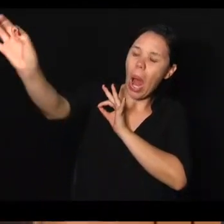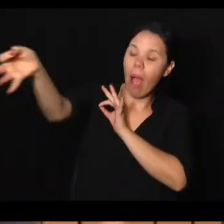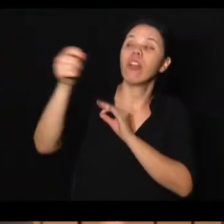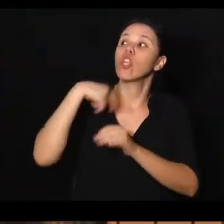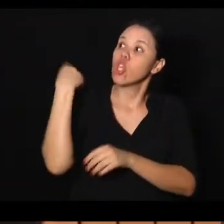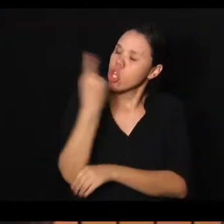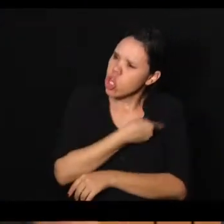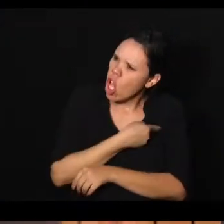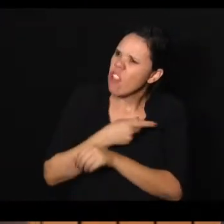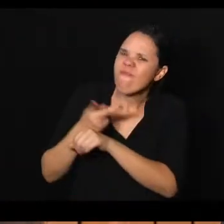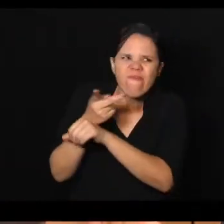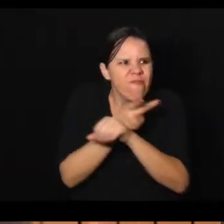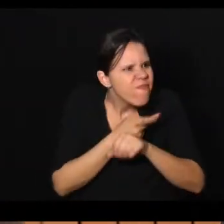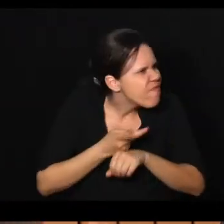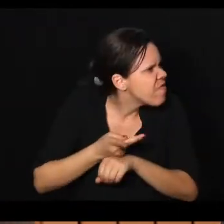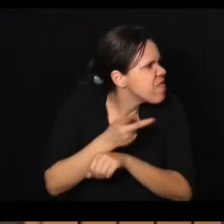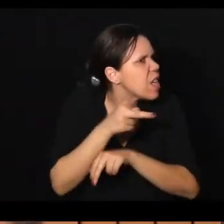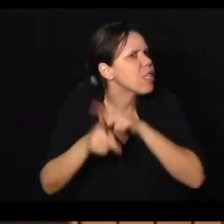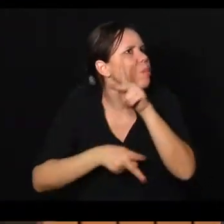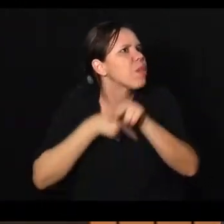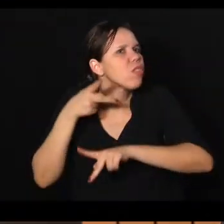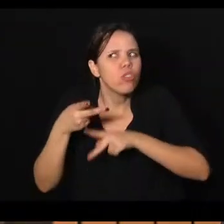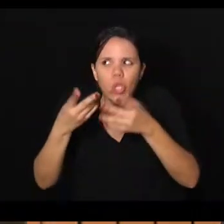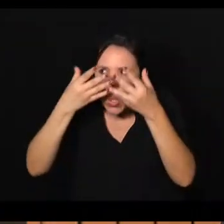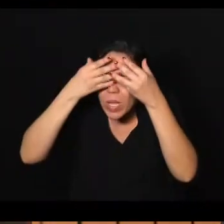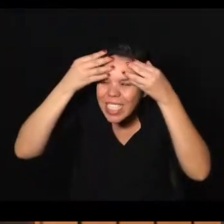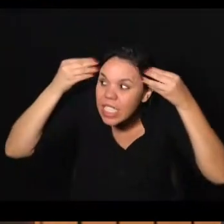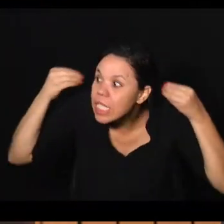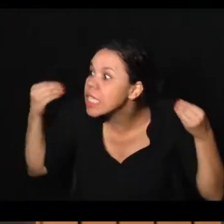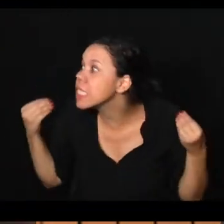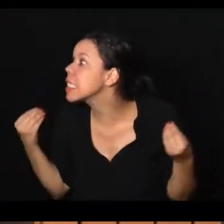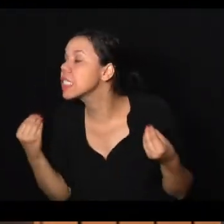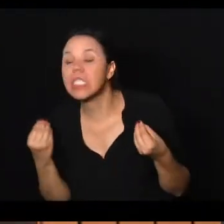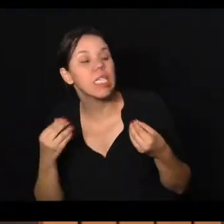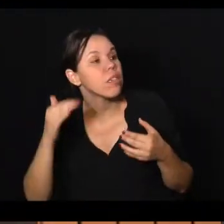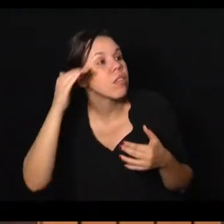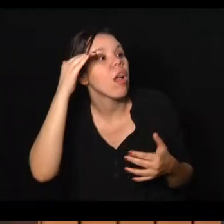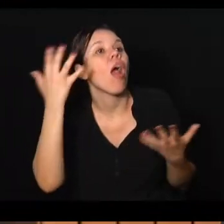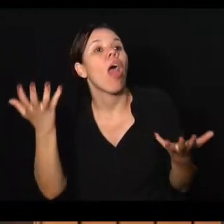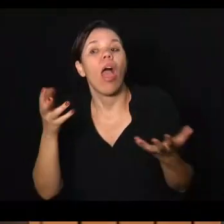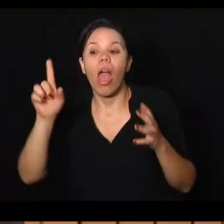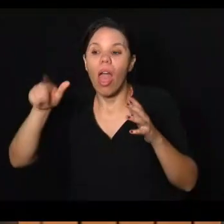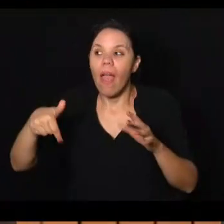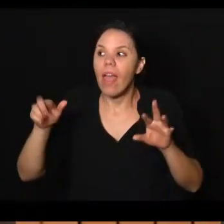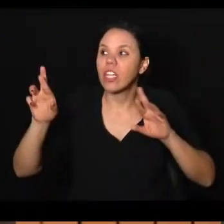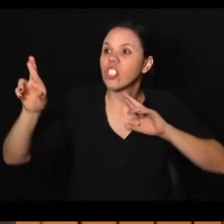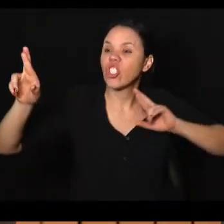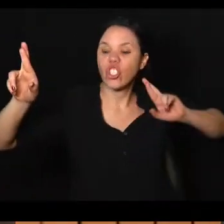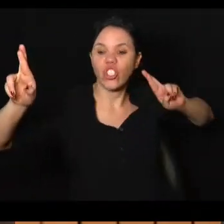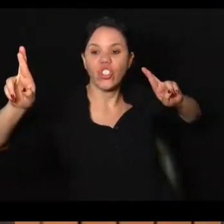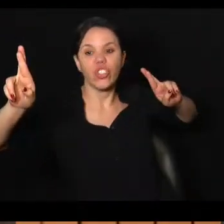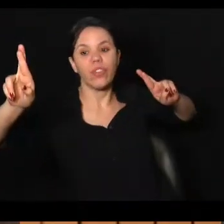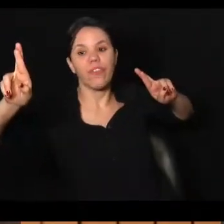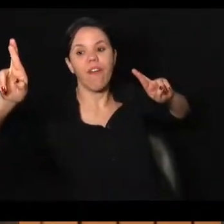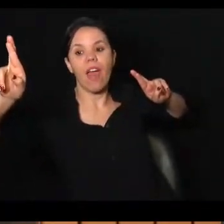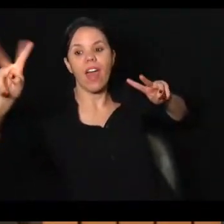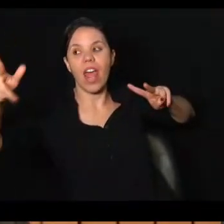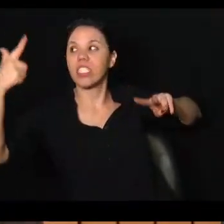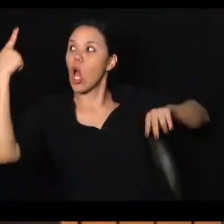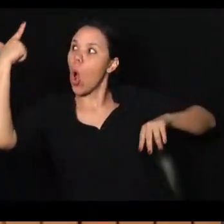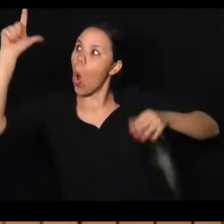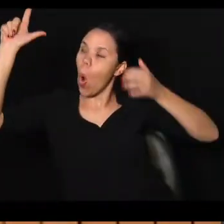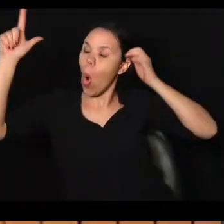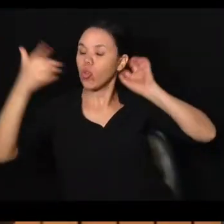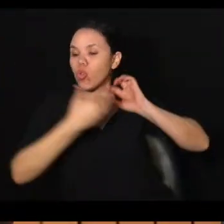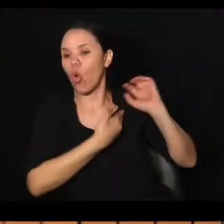indo em busca dos invisibilizados. Essa é a diferença entre este governo e outros governos. Nós